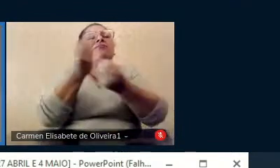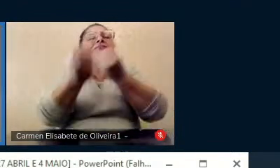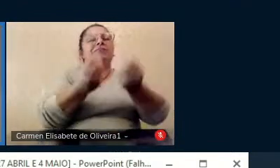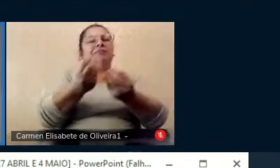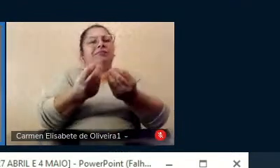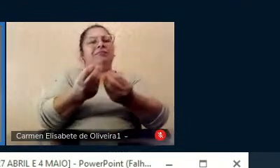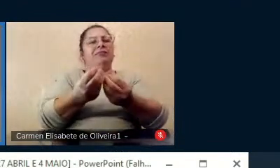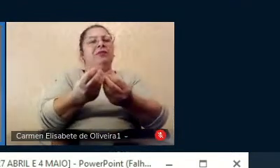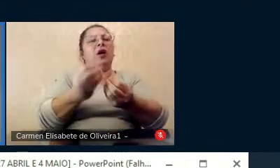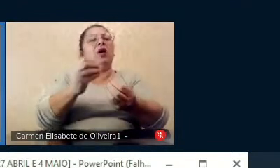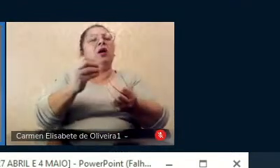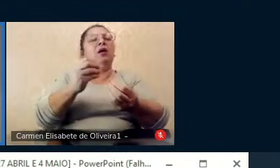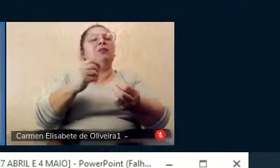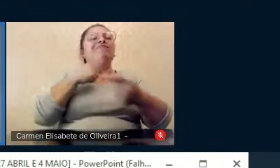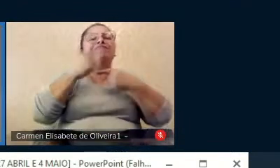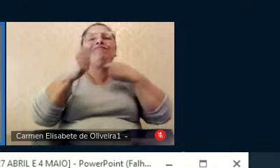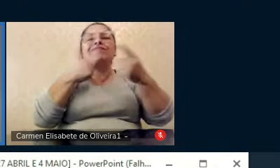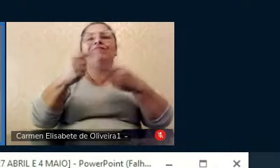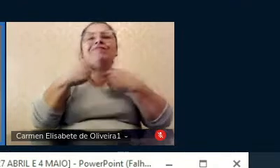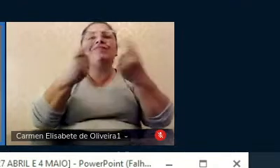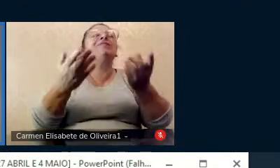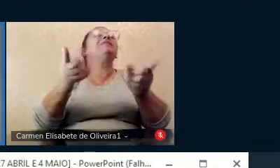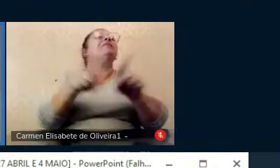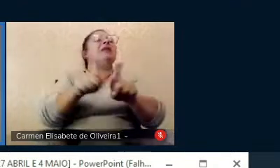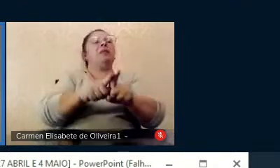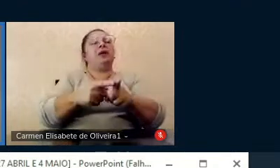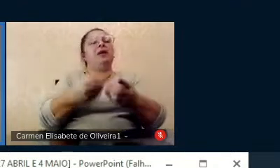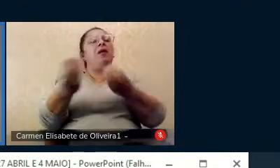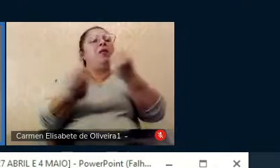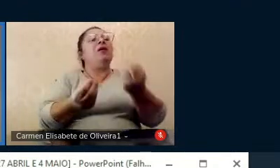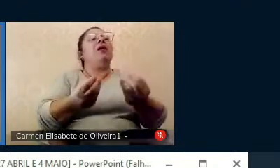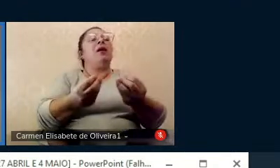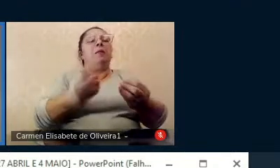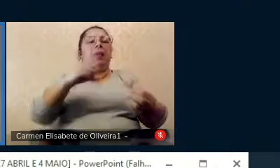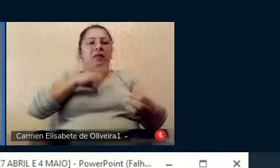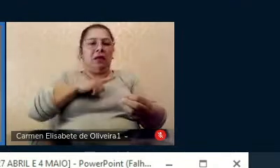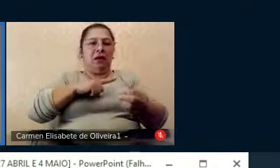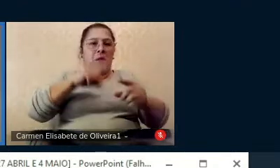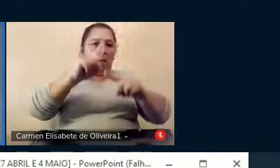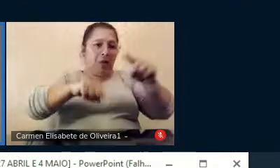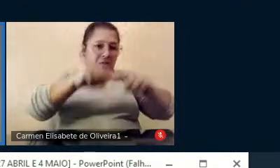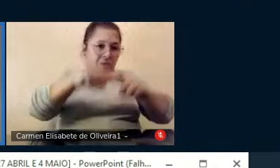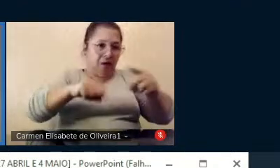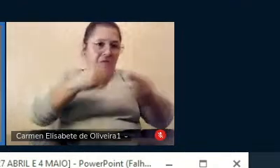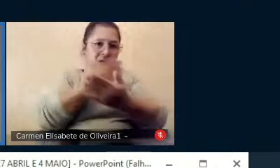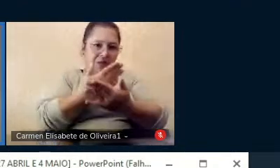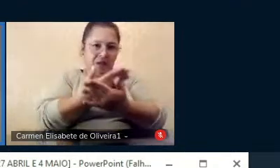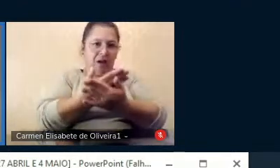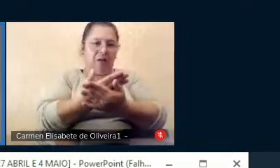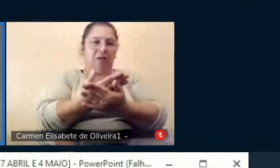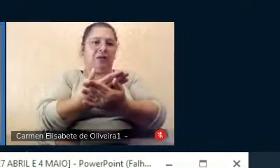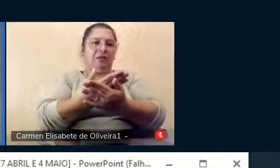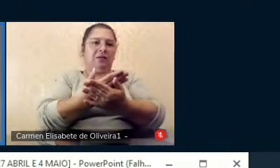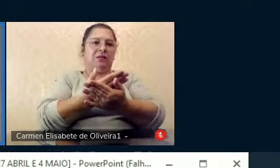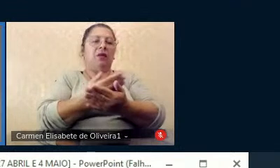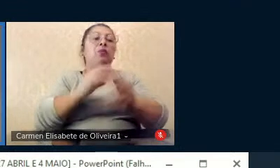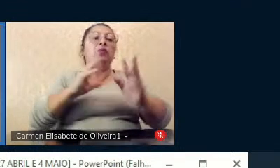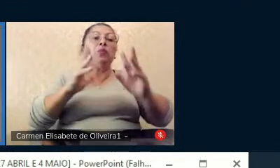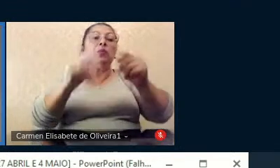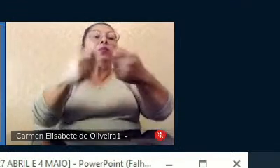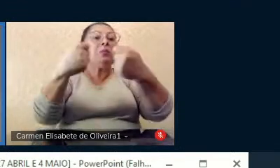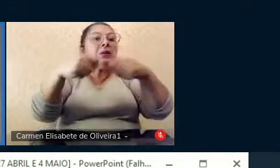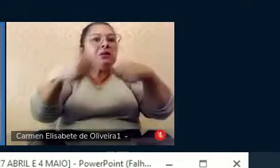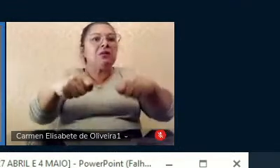né? O canal para receber os materiais das aulas, os slides e mais algum